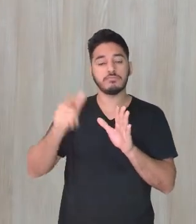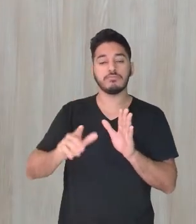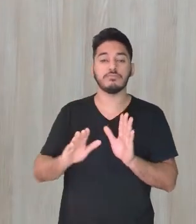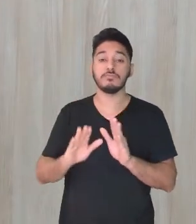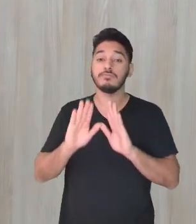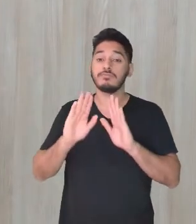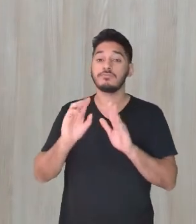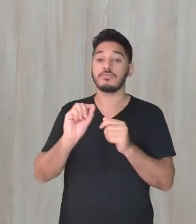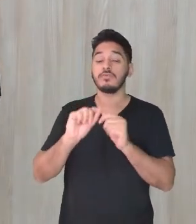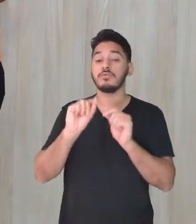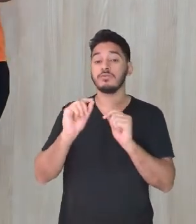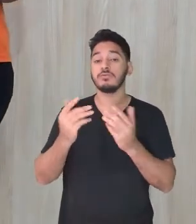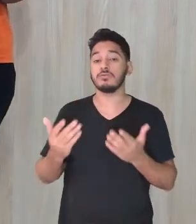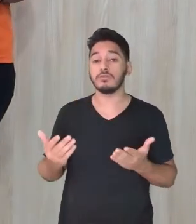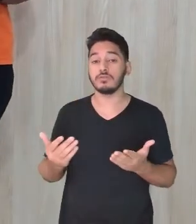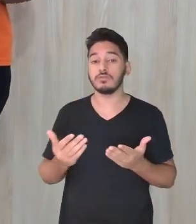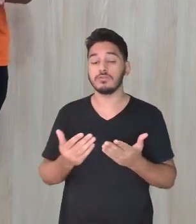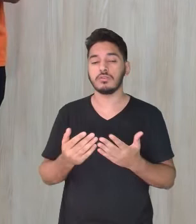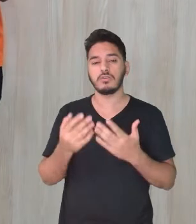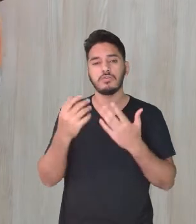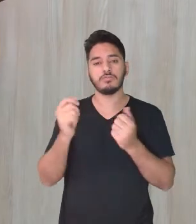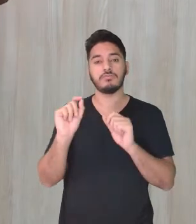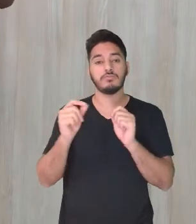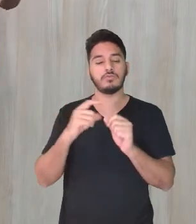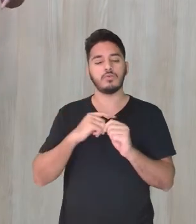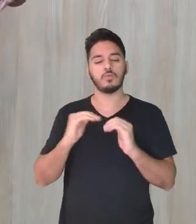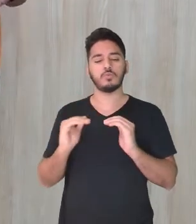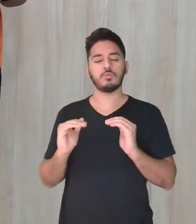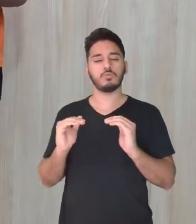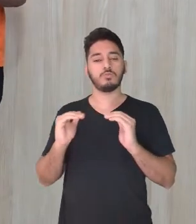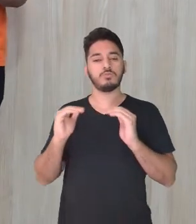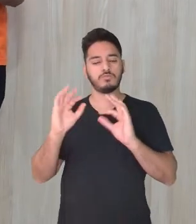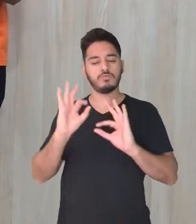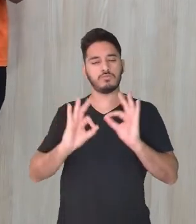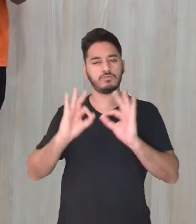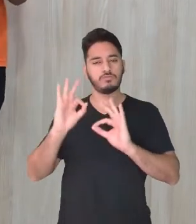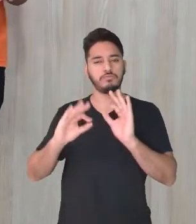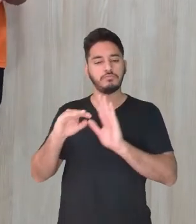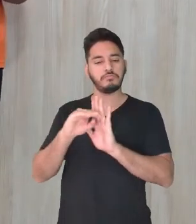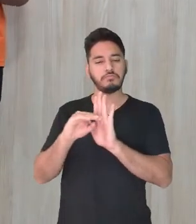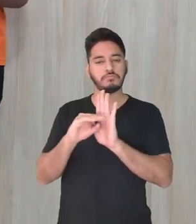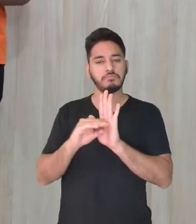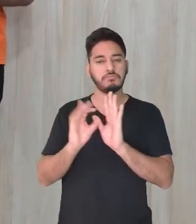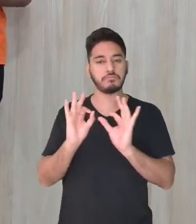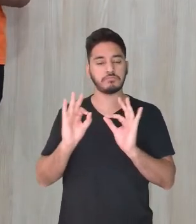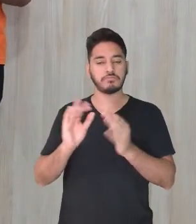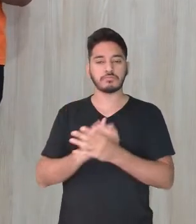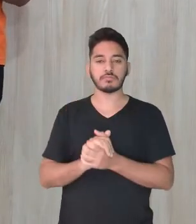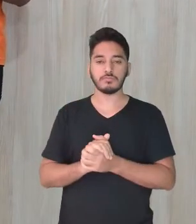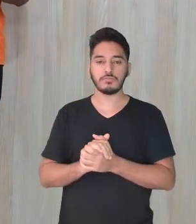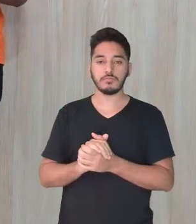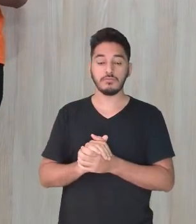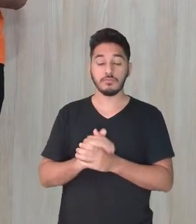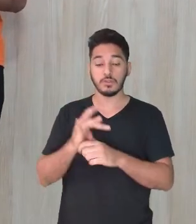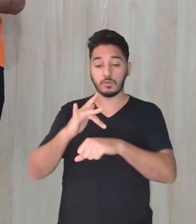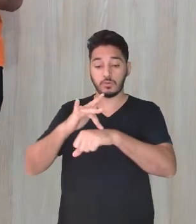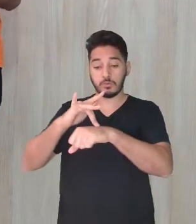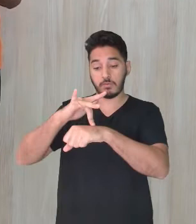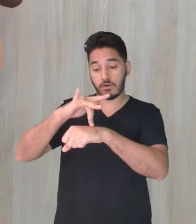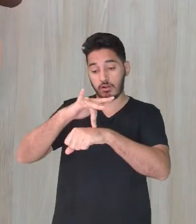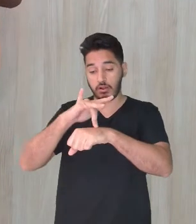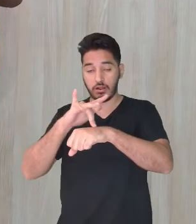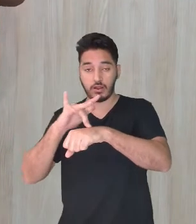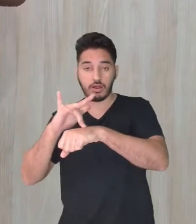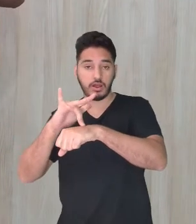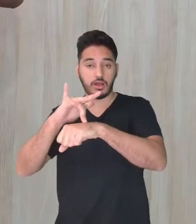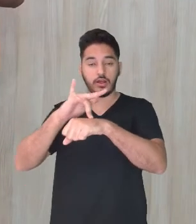Mas aí como é que a gente faz? Vamos dar uma elitizada, né? Vamos organizar o negócio ali. E o balé, ele surge muito nessa